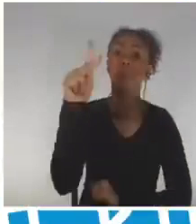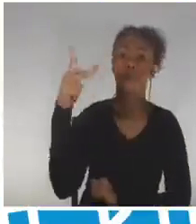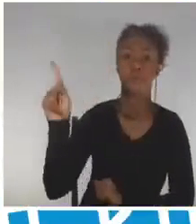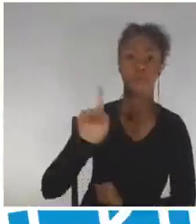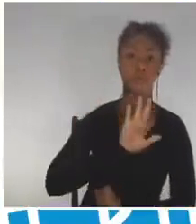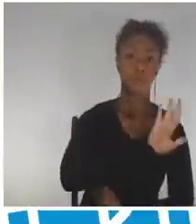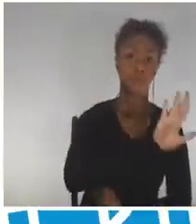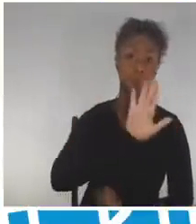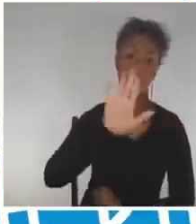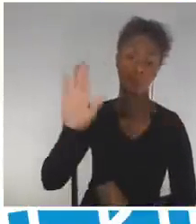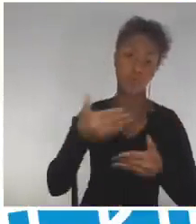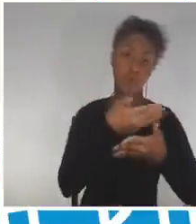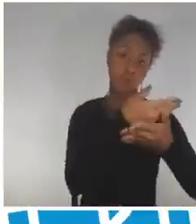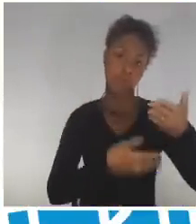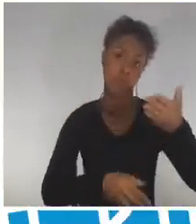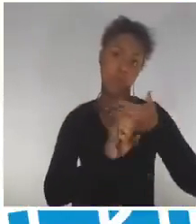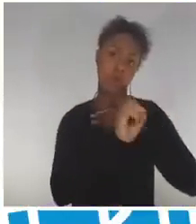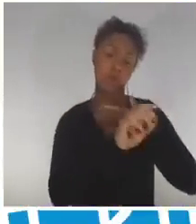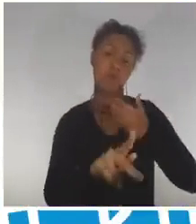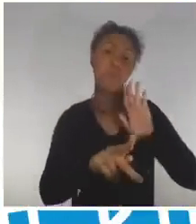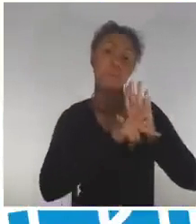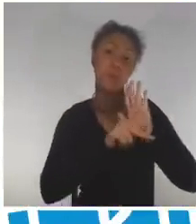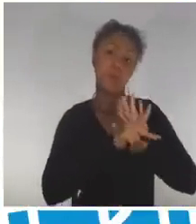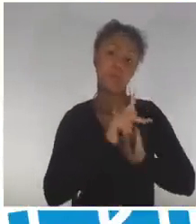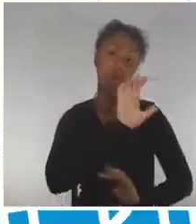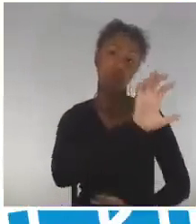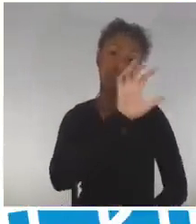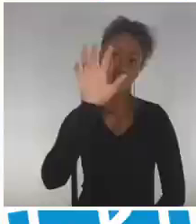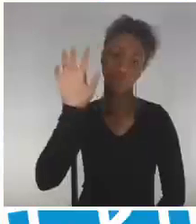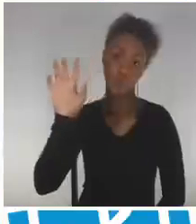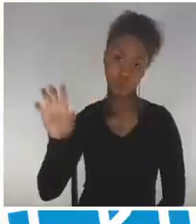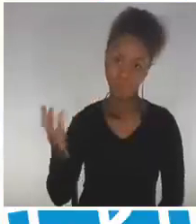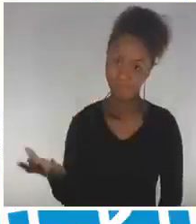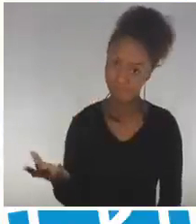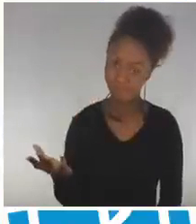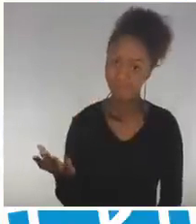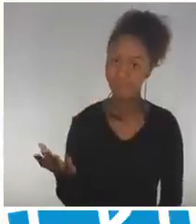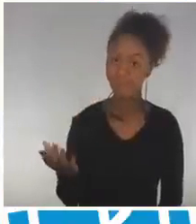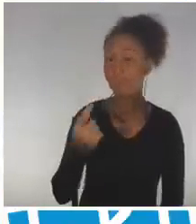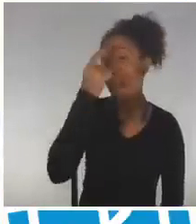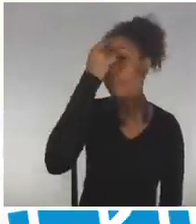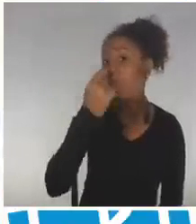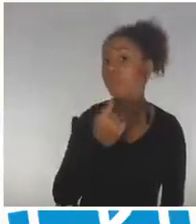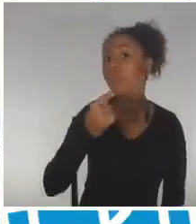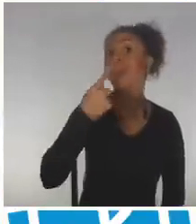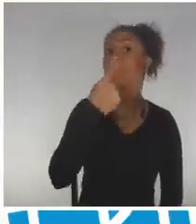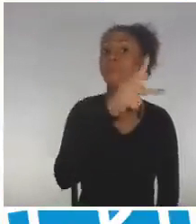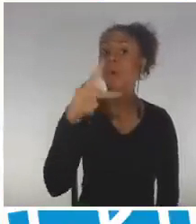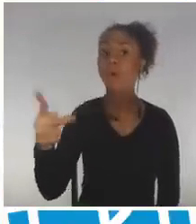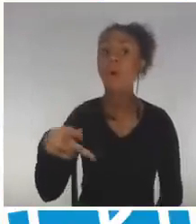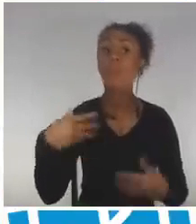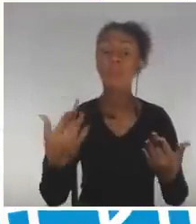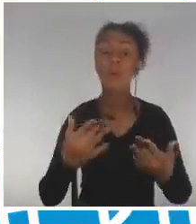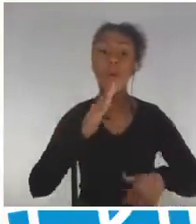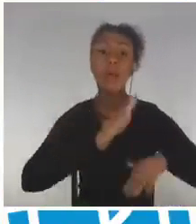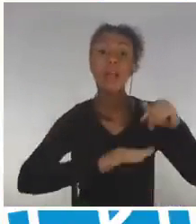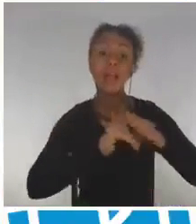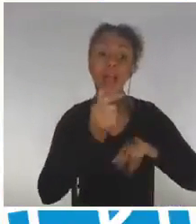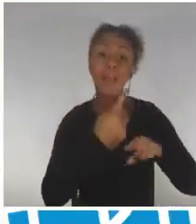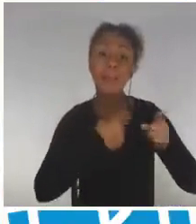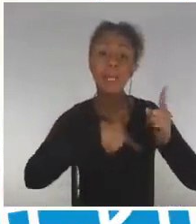a partir dos referenciais curriculares de cada estado, priorizar as habilidades essenciais que